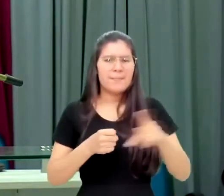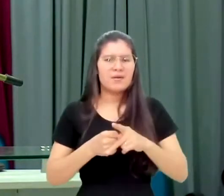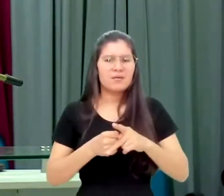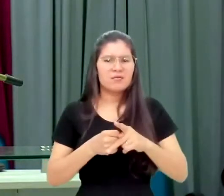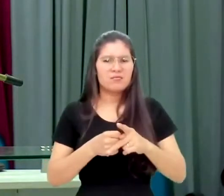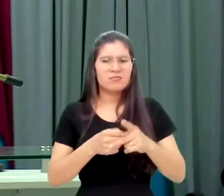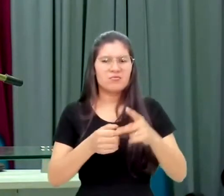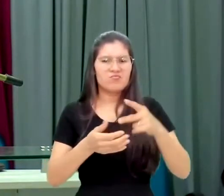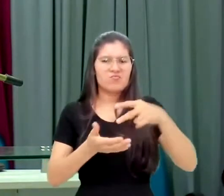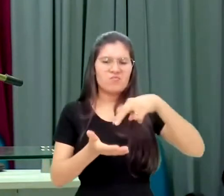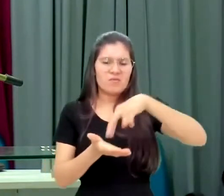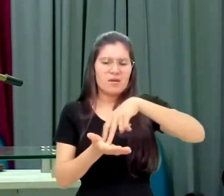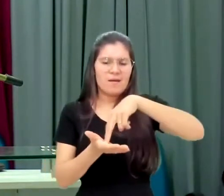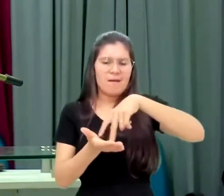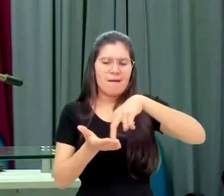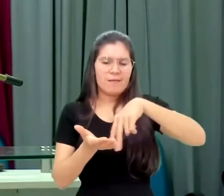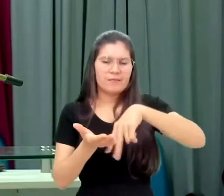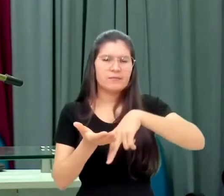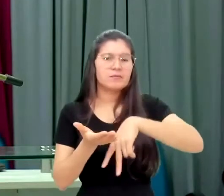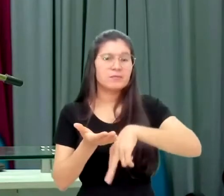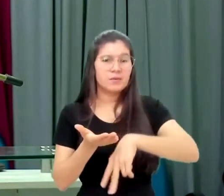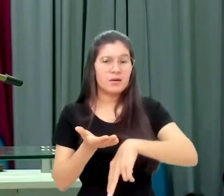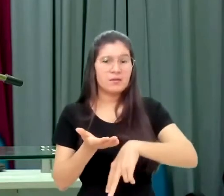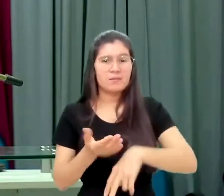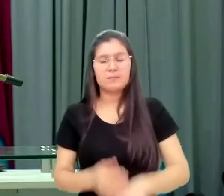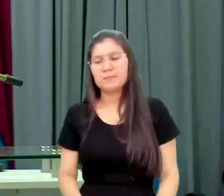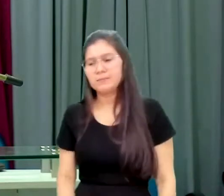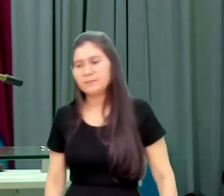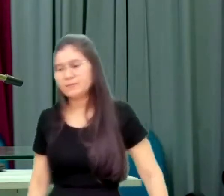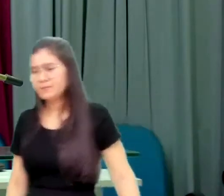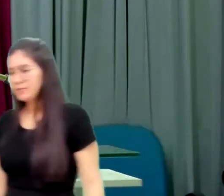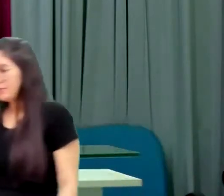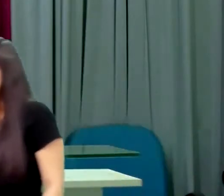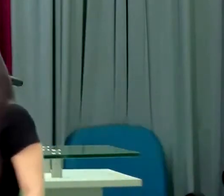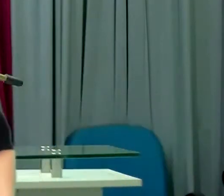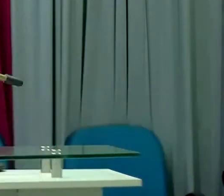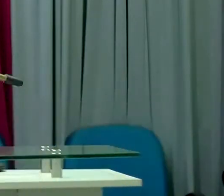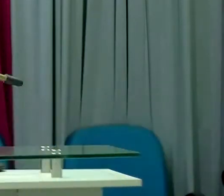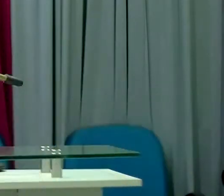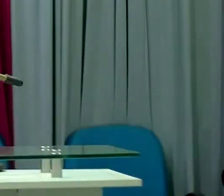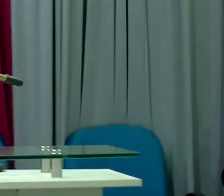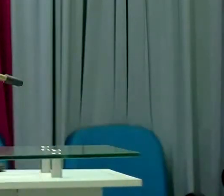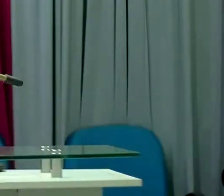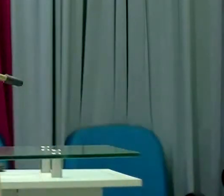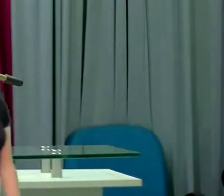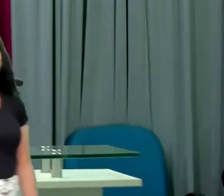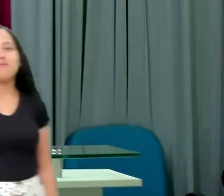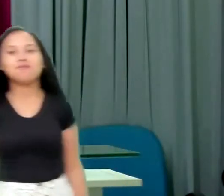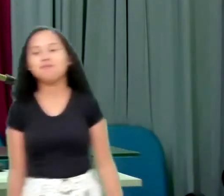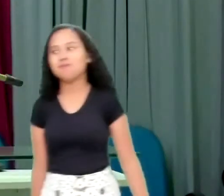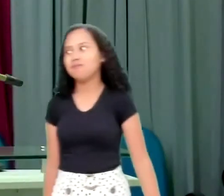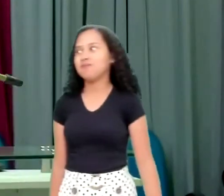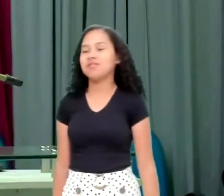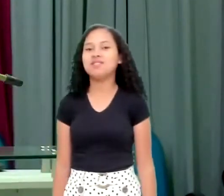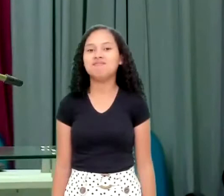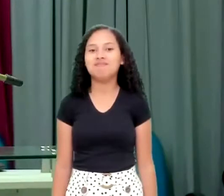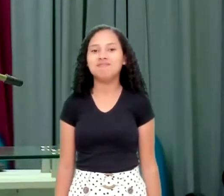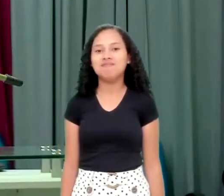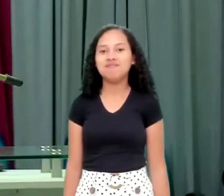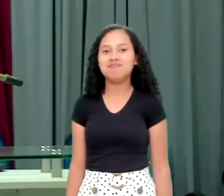afundar. Eu quero chamar a atenção dos irmãos para também um outro texto de 1 Samuel, capítulo de número